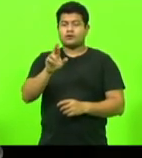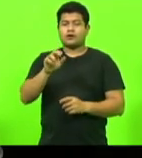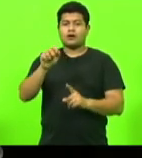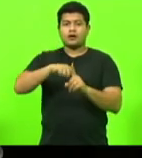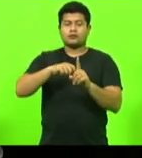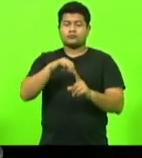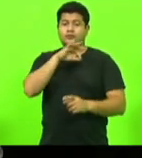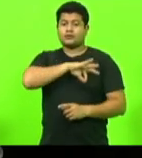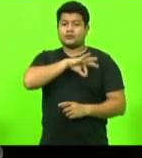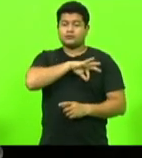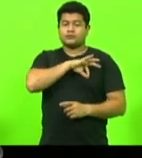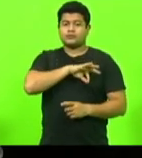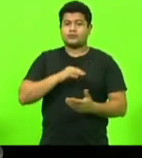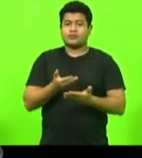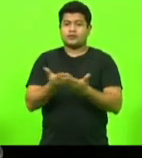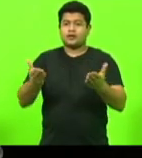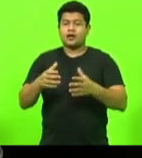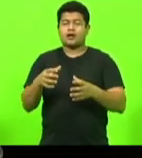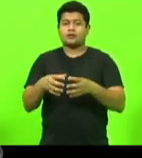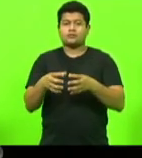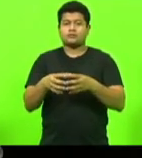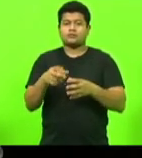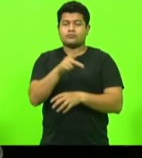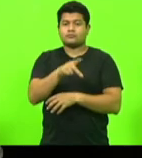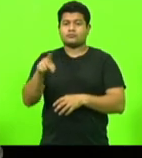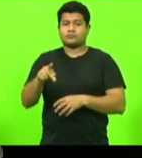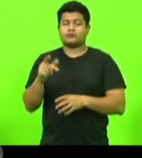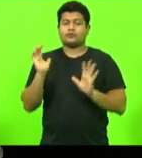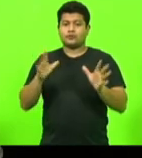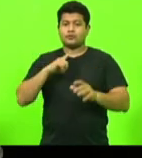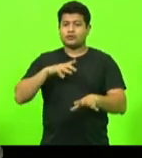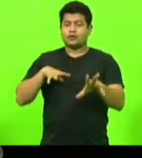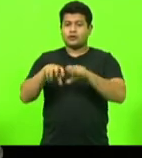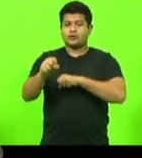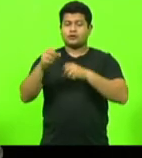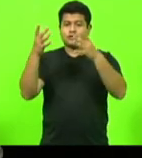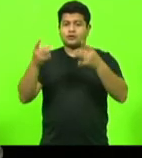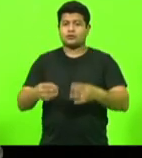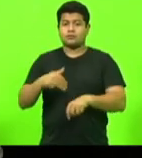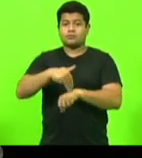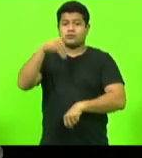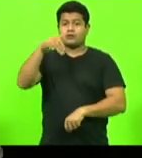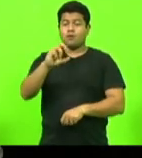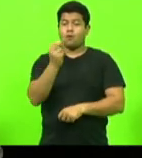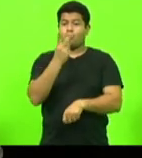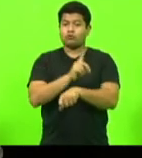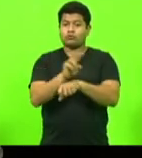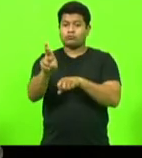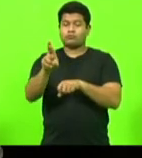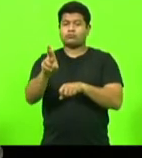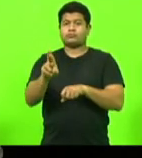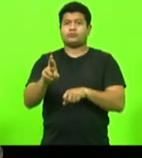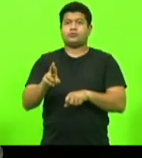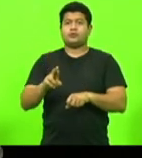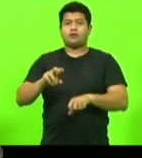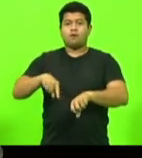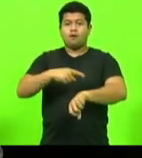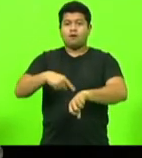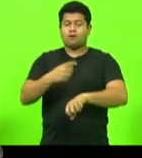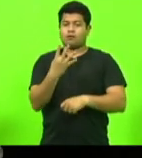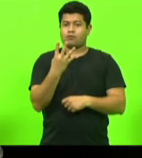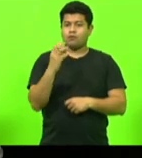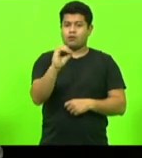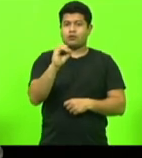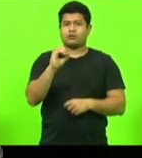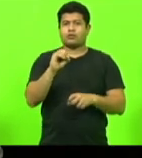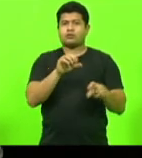para quem tem graduação plena, especialização, mestrado ou doutorado com carga horária de 40